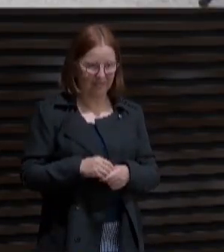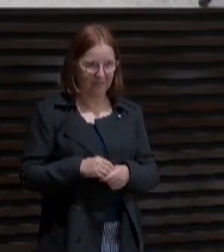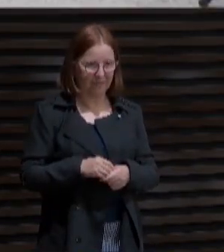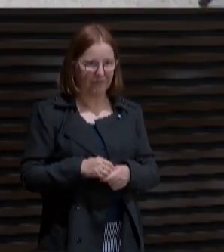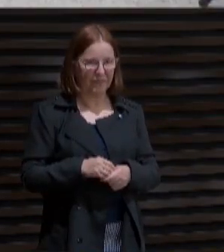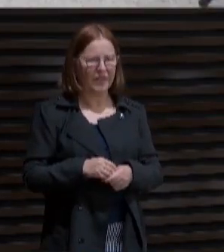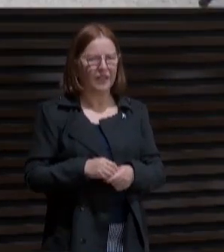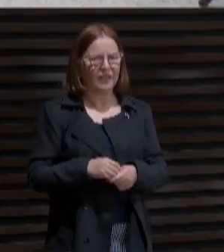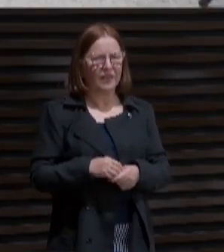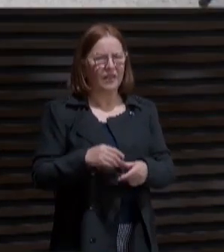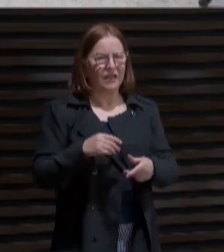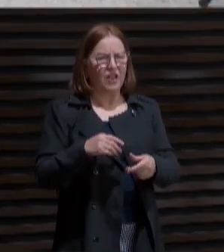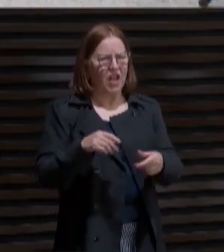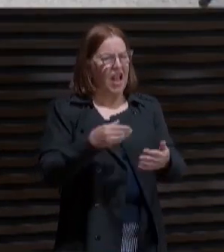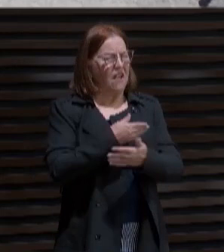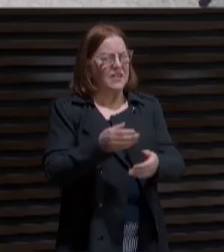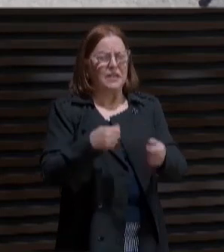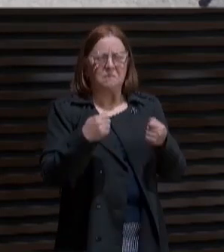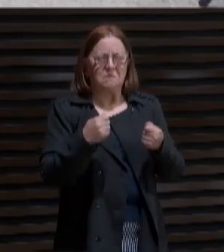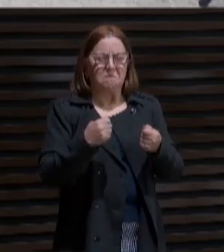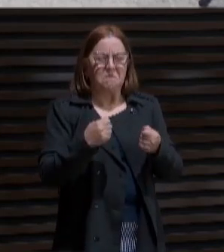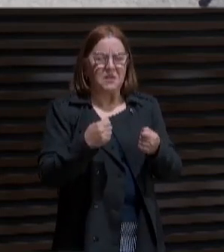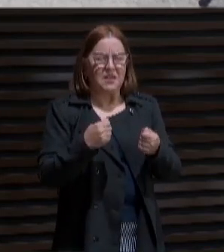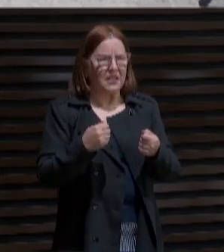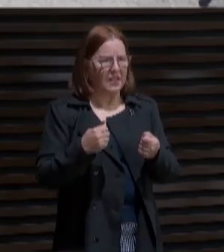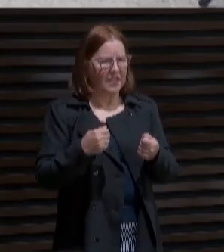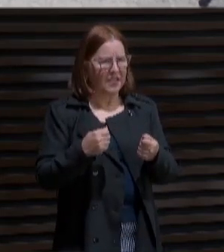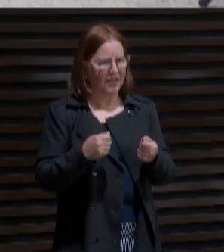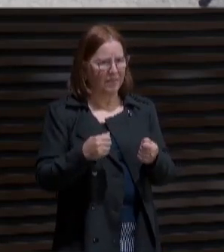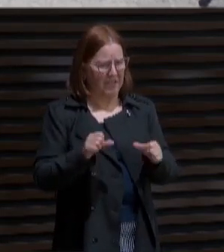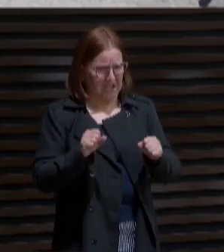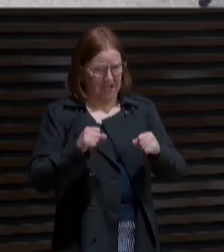mediante os seus esforços, mediante a sua boa conduta.